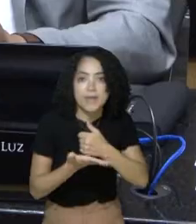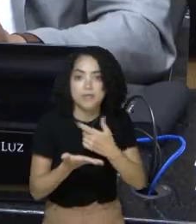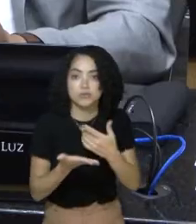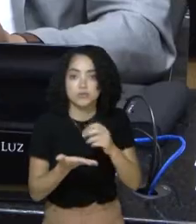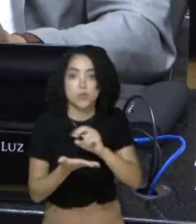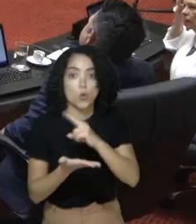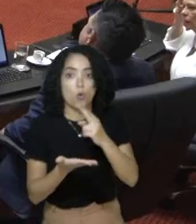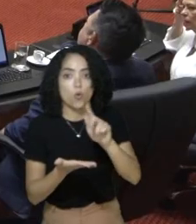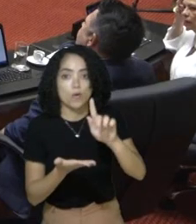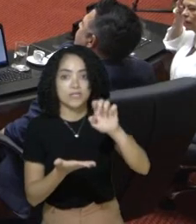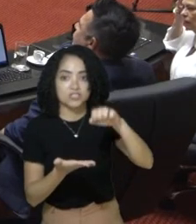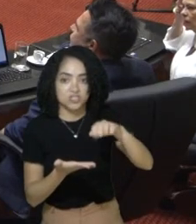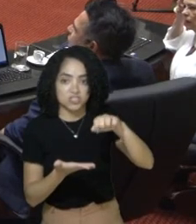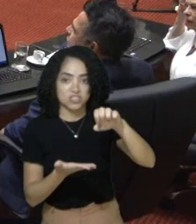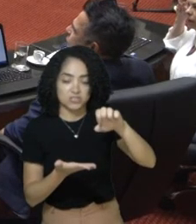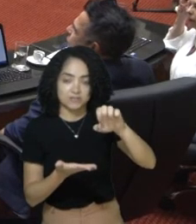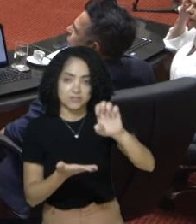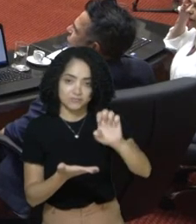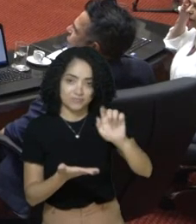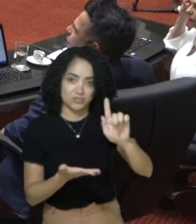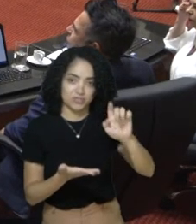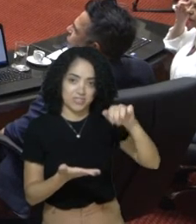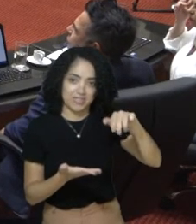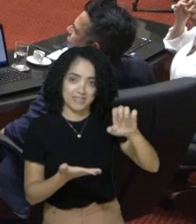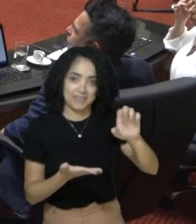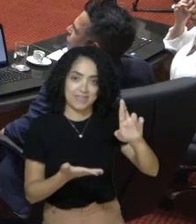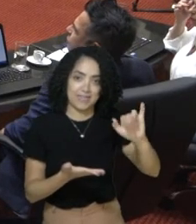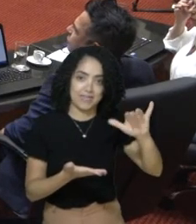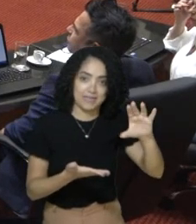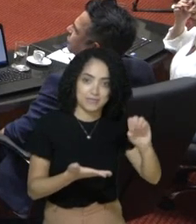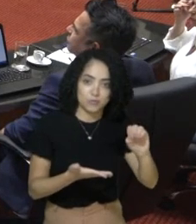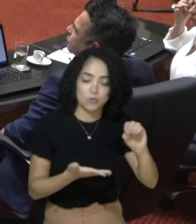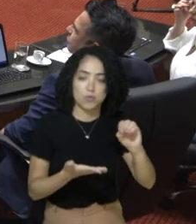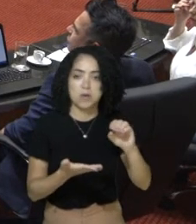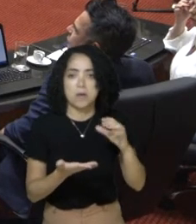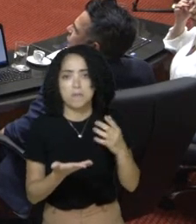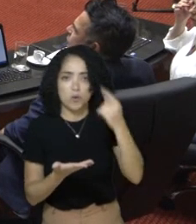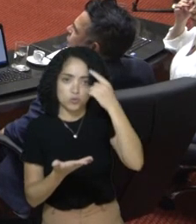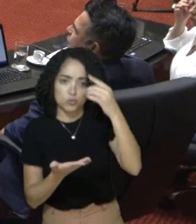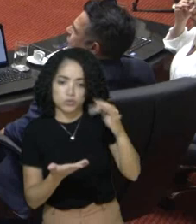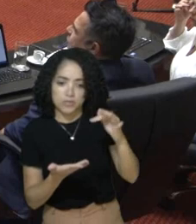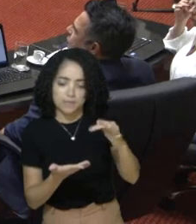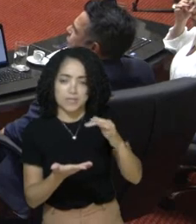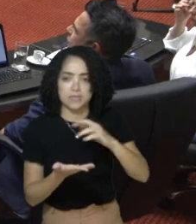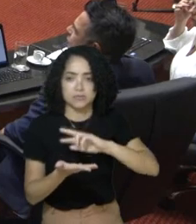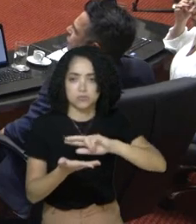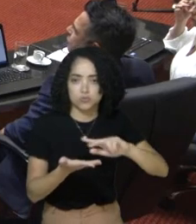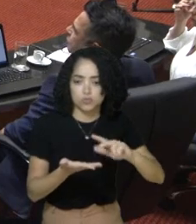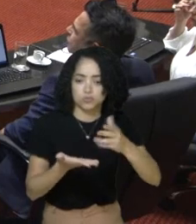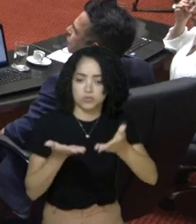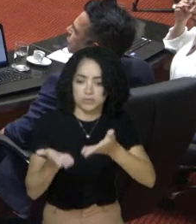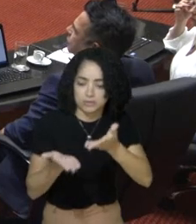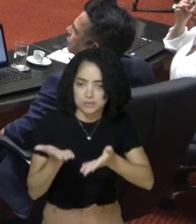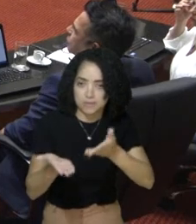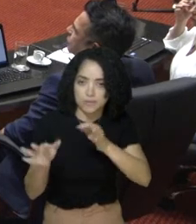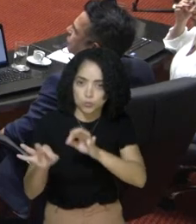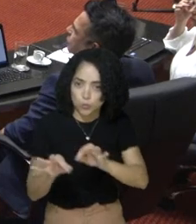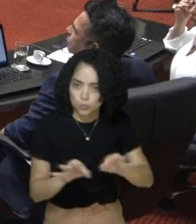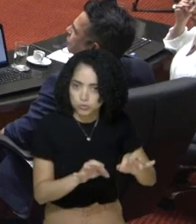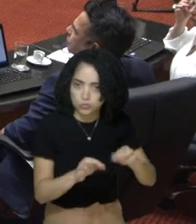genérico? Genérico? Então, quer dizer que pode ser dor de cabeça, mas pode ser esses de tratamento contínuo. Qualquer